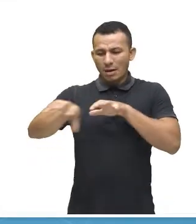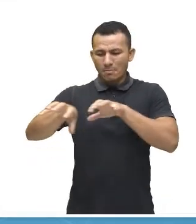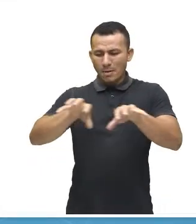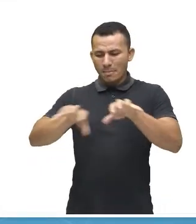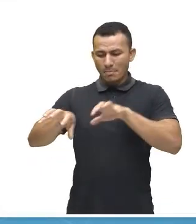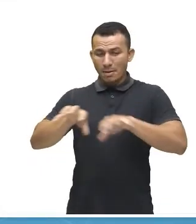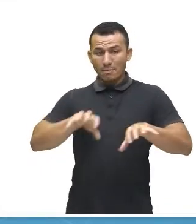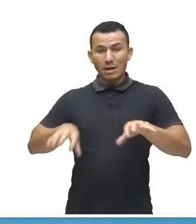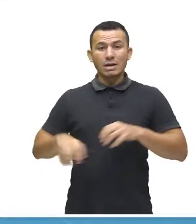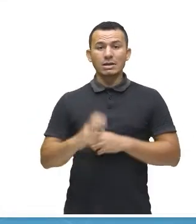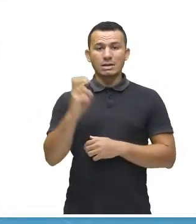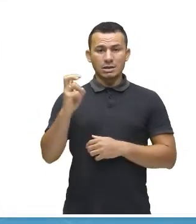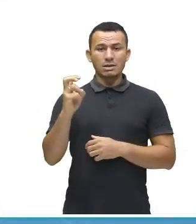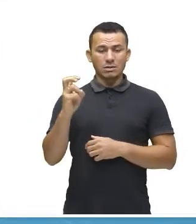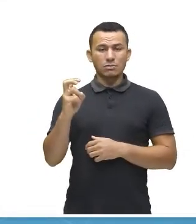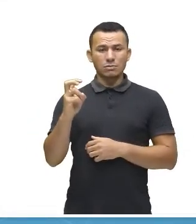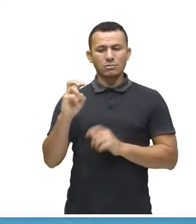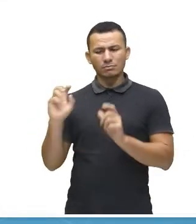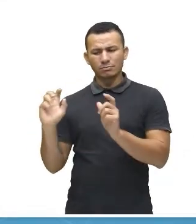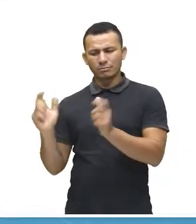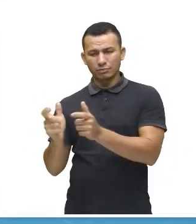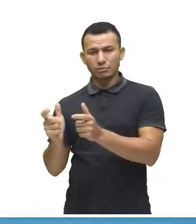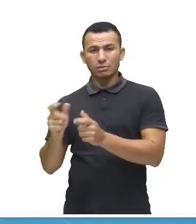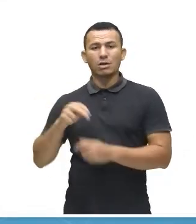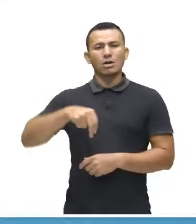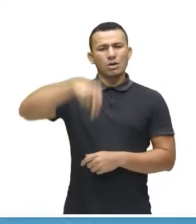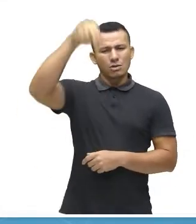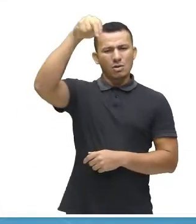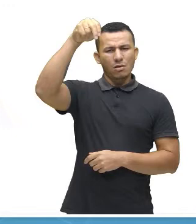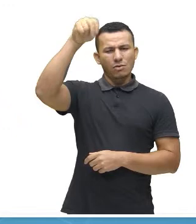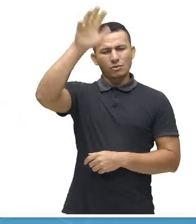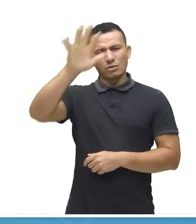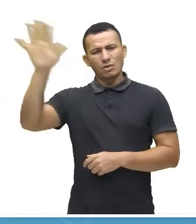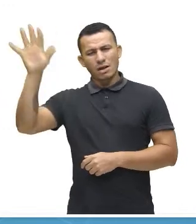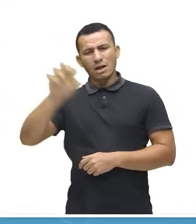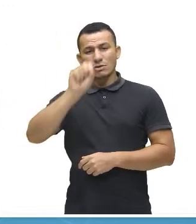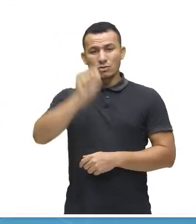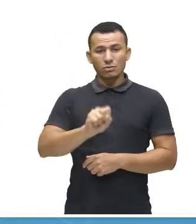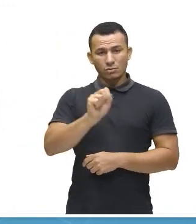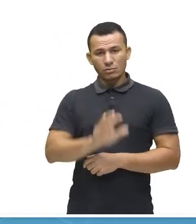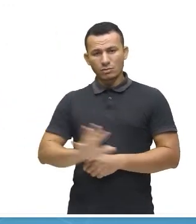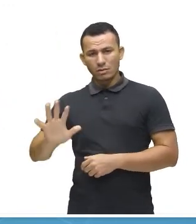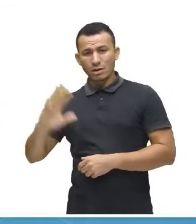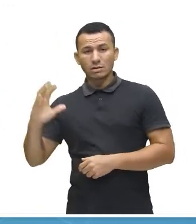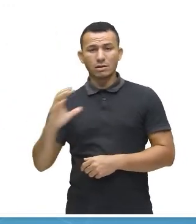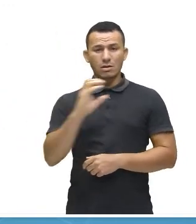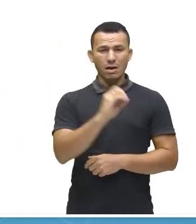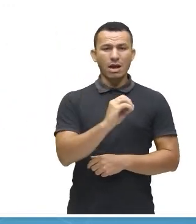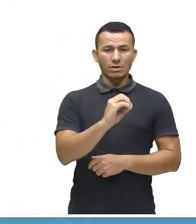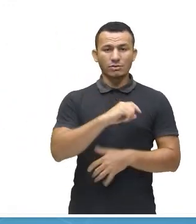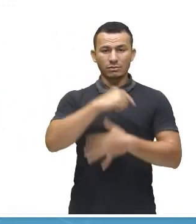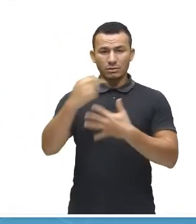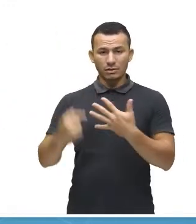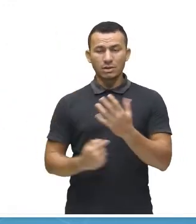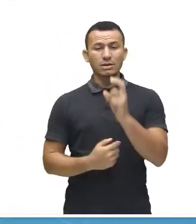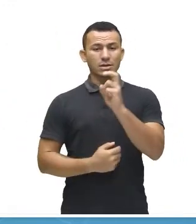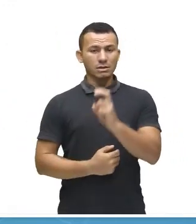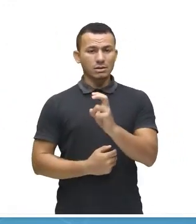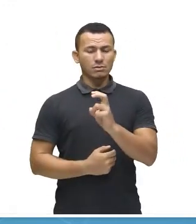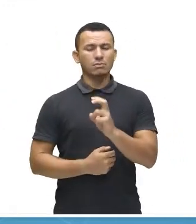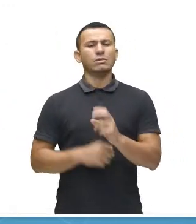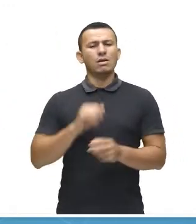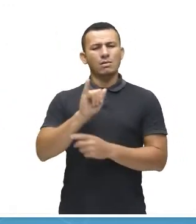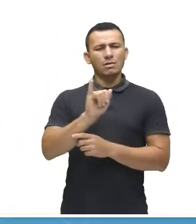né? Nas 5 macro-regiões: Norte, Nordeste, Sul, Sudeste e Centro-Oeste, tá? Então, o